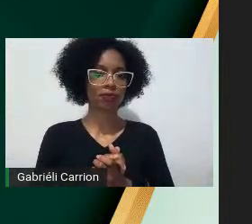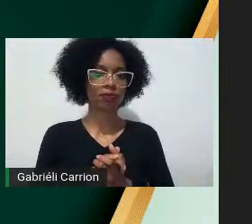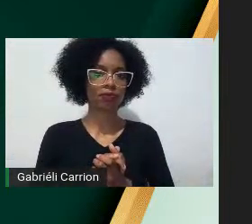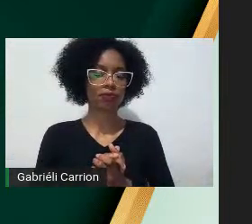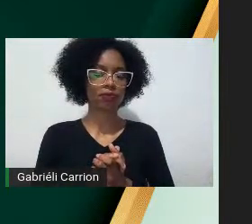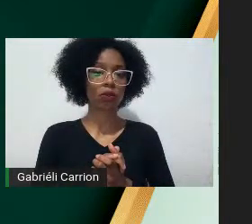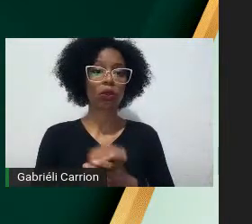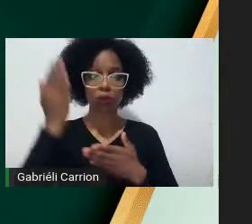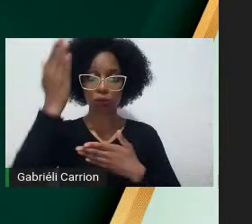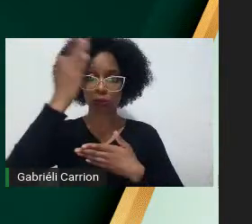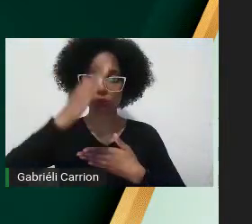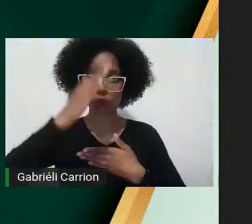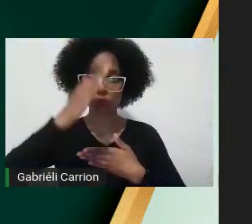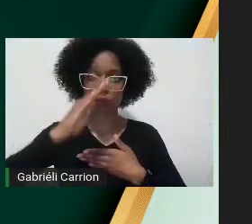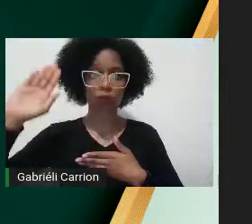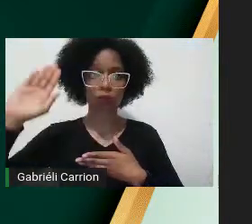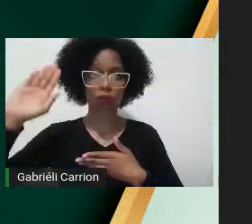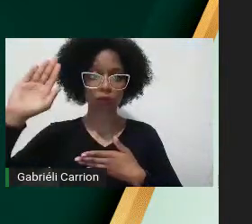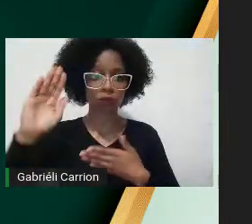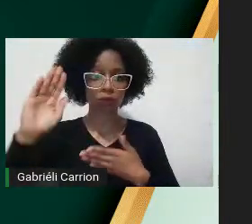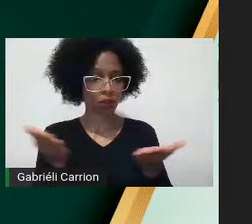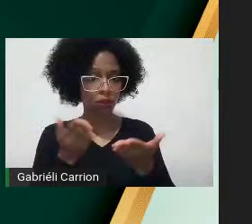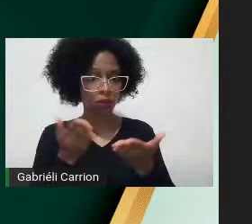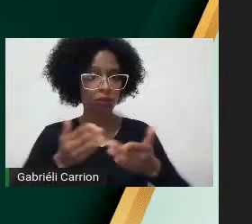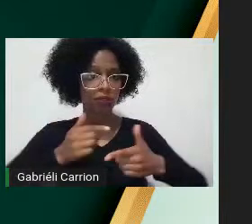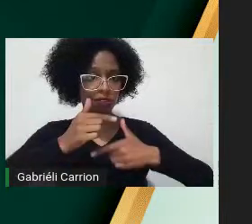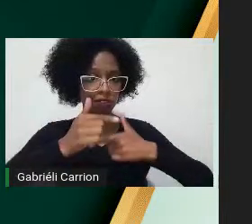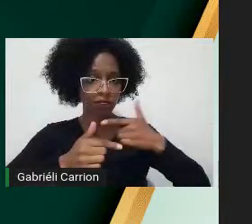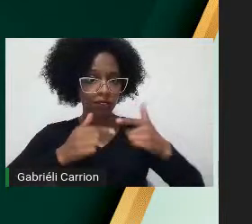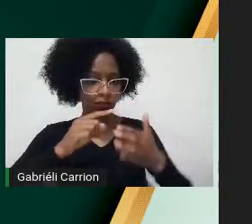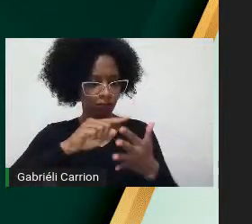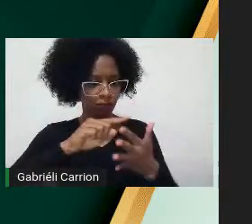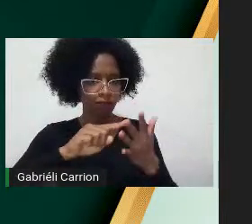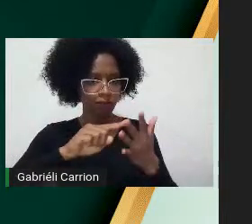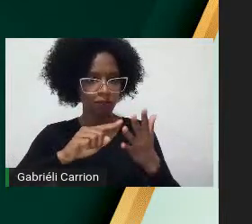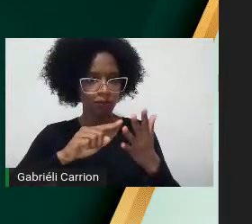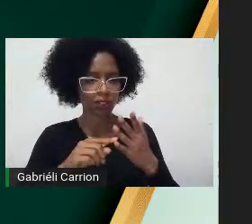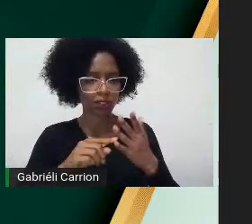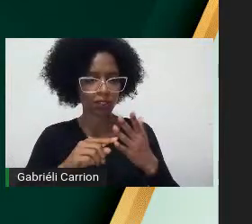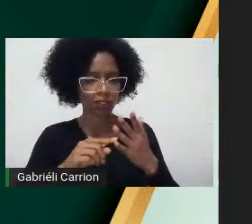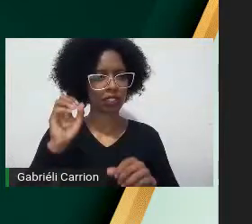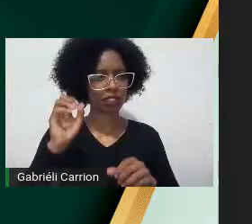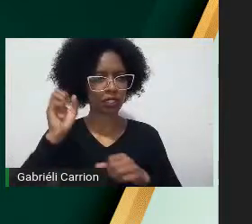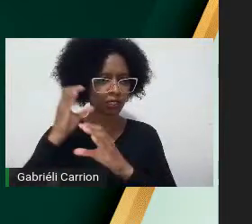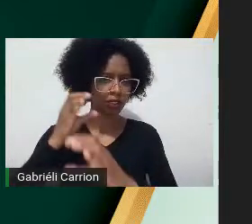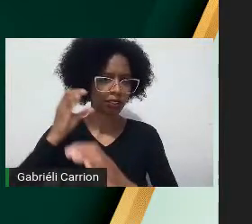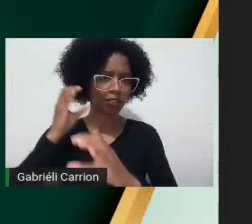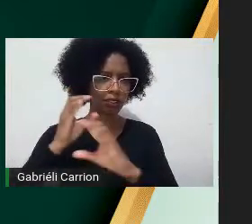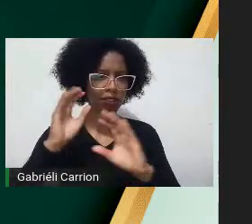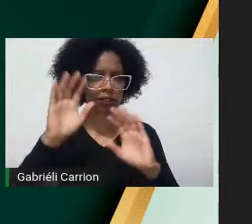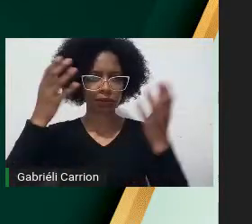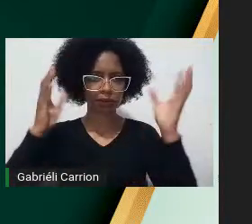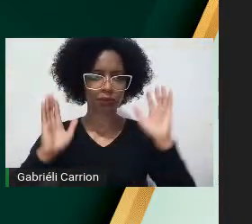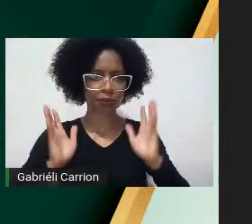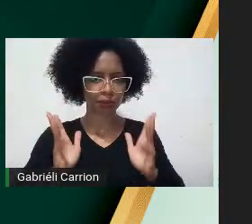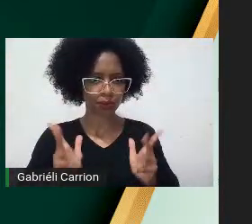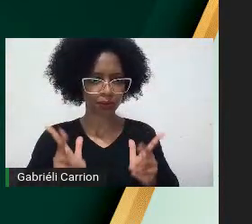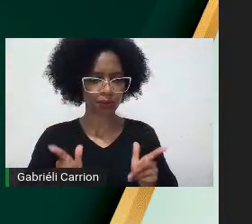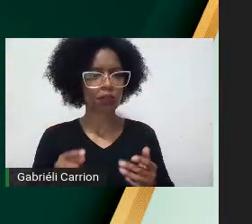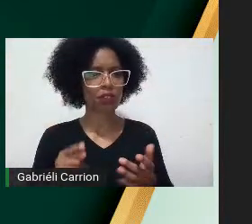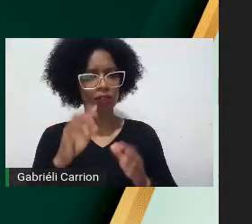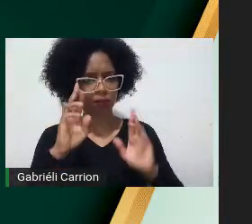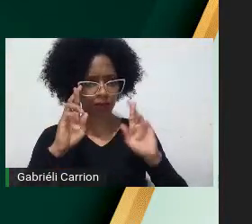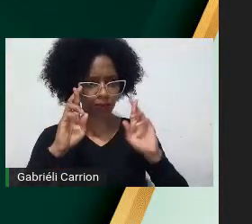Prometo, no exercício das funções de engenheira ambiental e sanitarista, só executar atos ditados pela consciência do meu